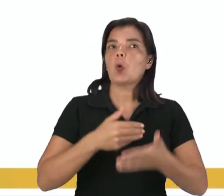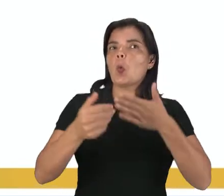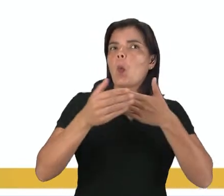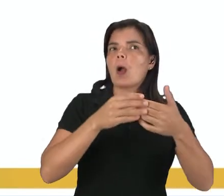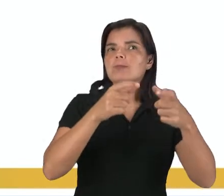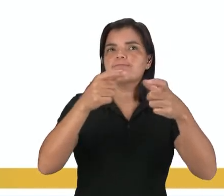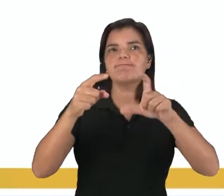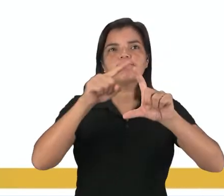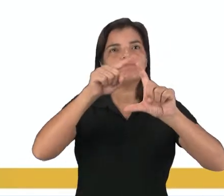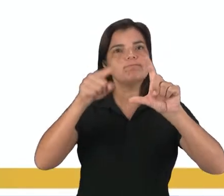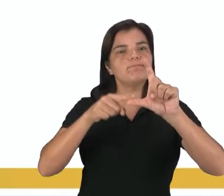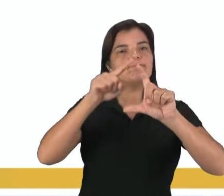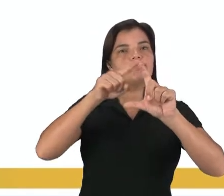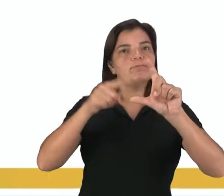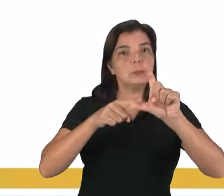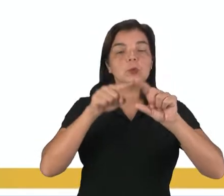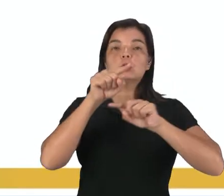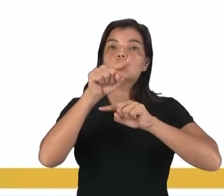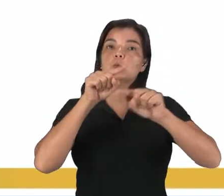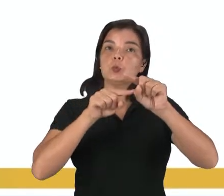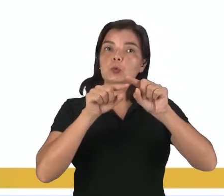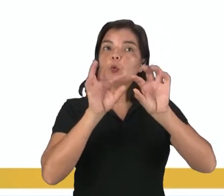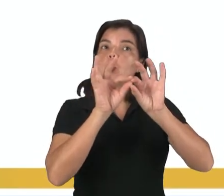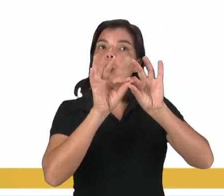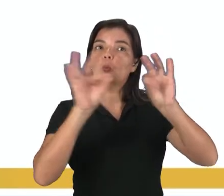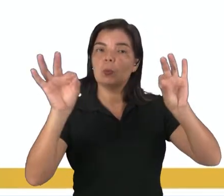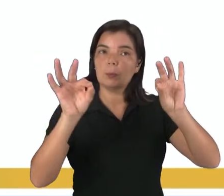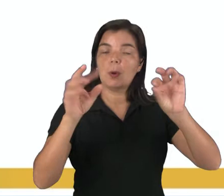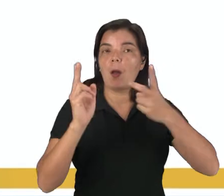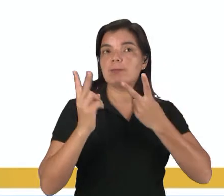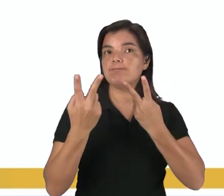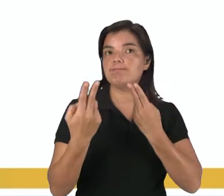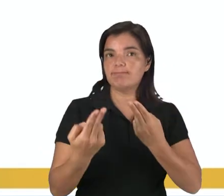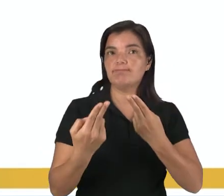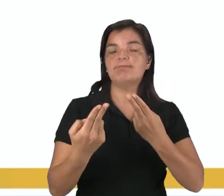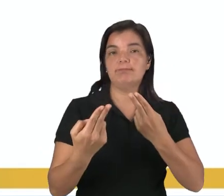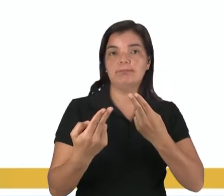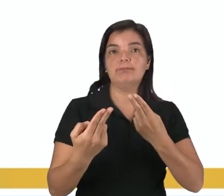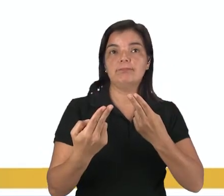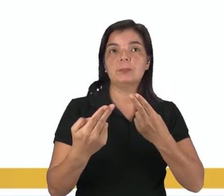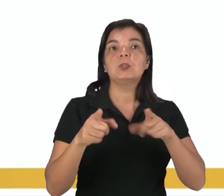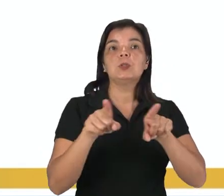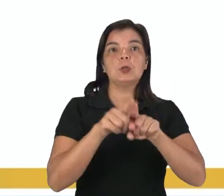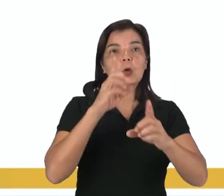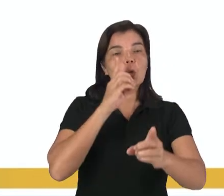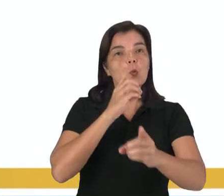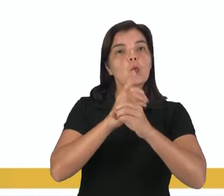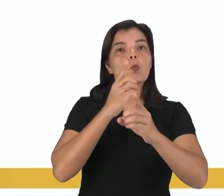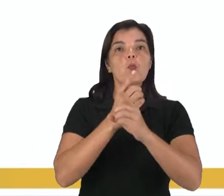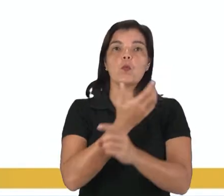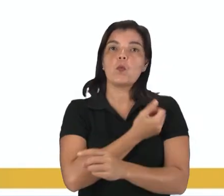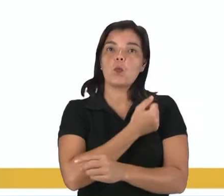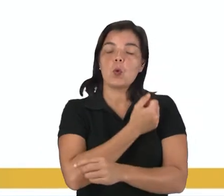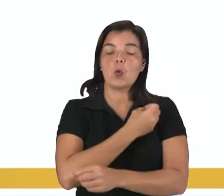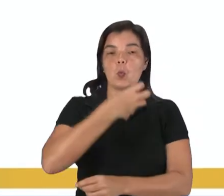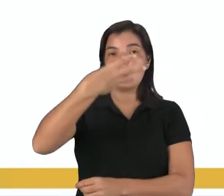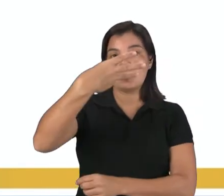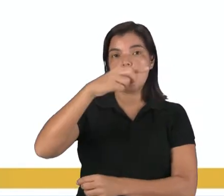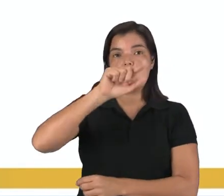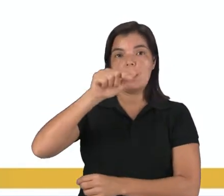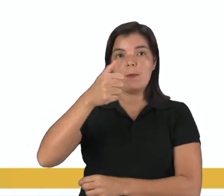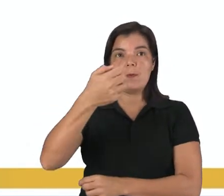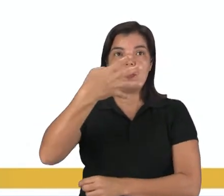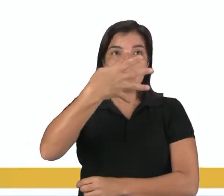então em qualquer região circular basta dividimos o comprimento né dessa região pela medida do diâmetro